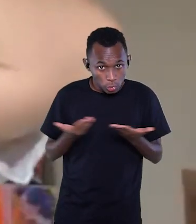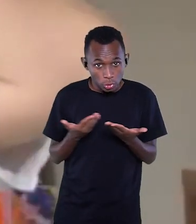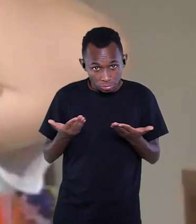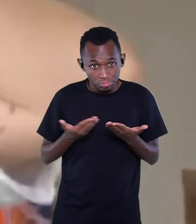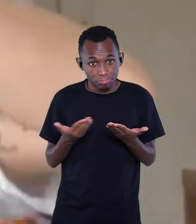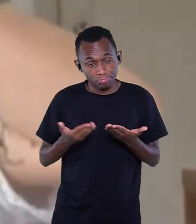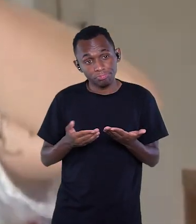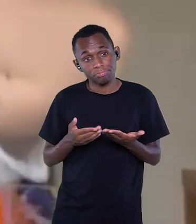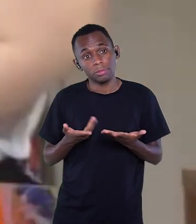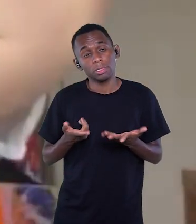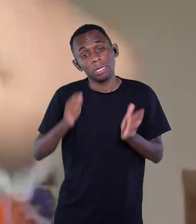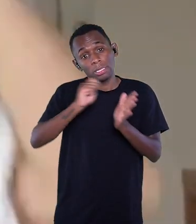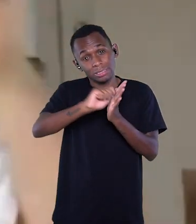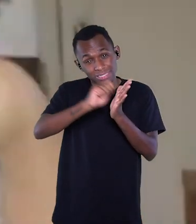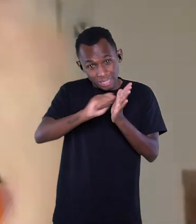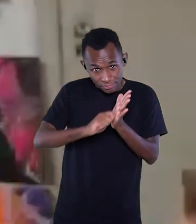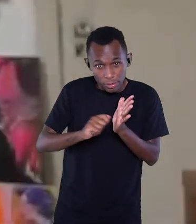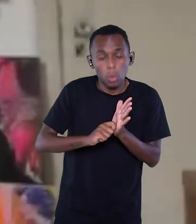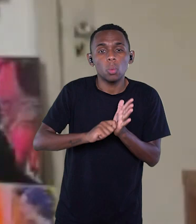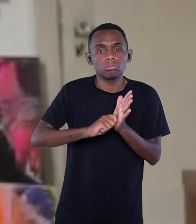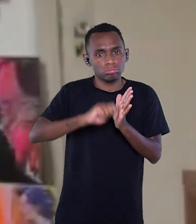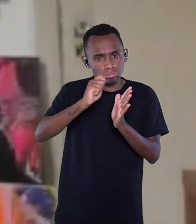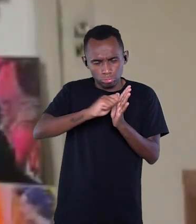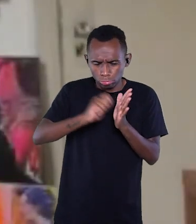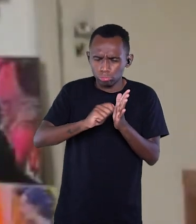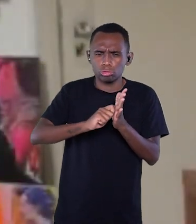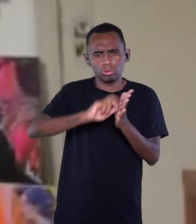não, apesar de ela escreveu muito, ela escreveu